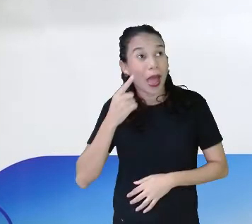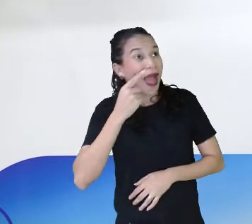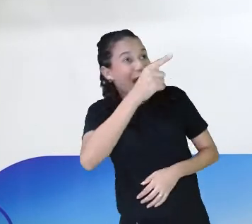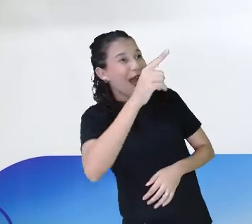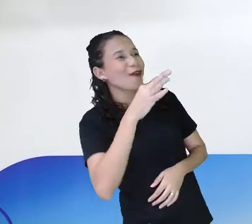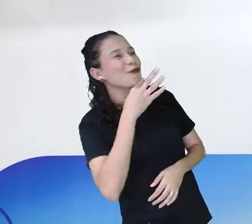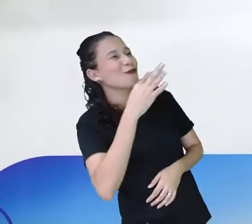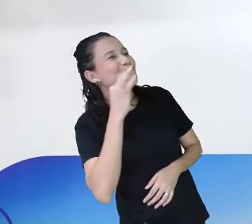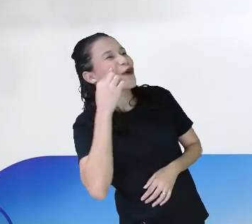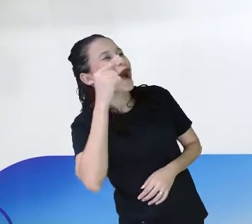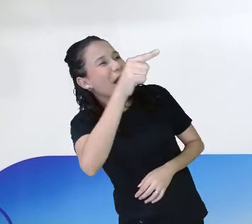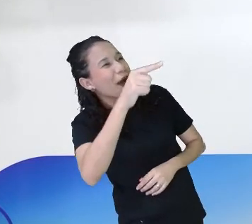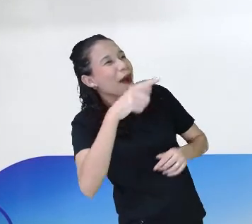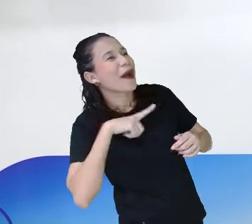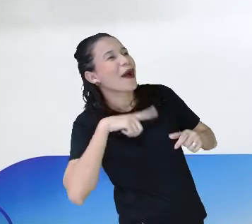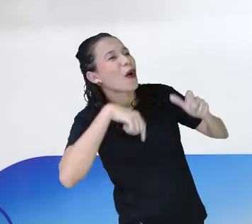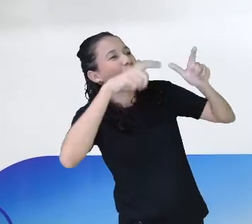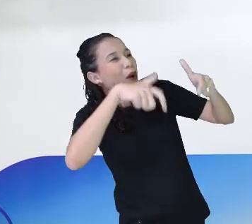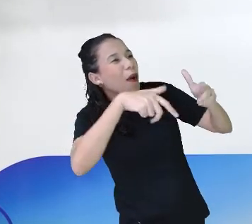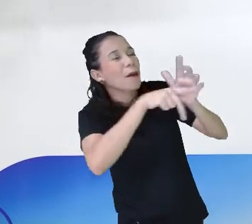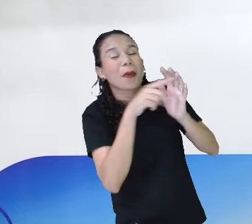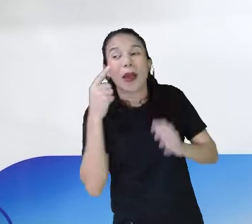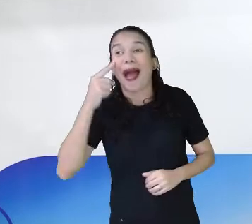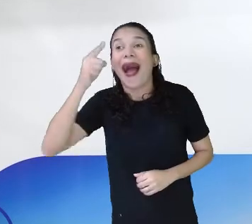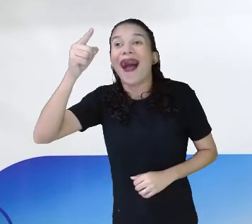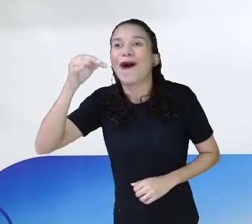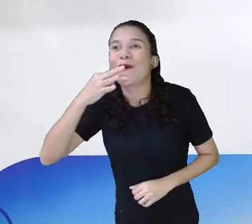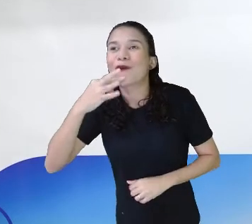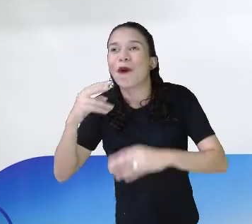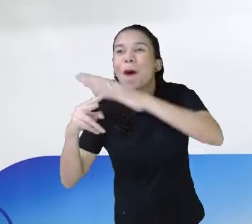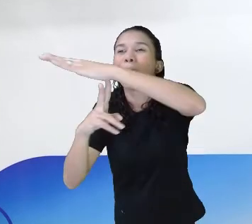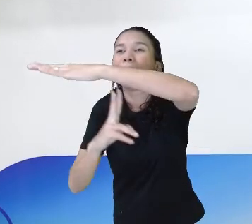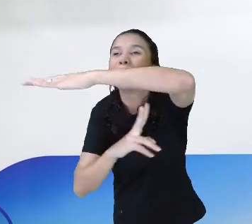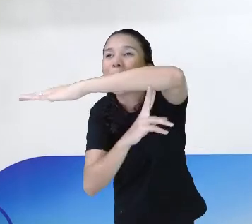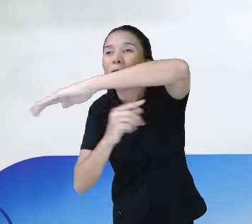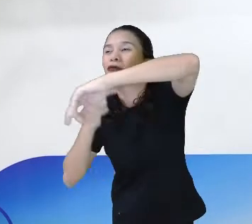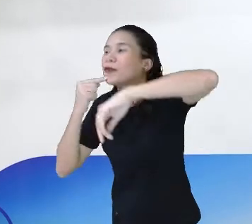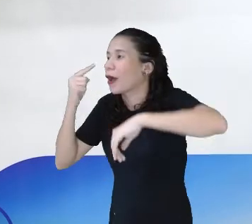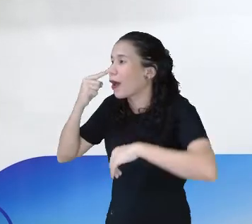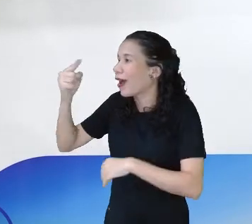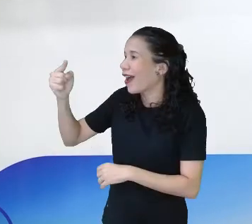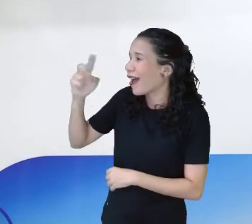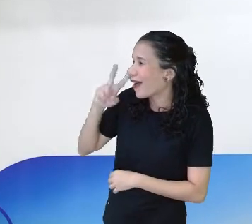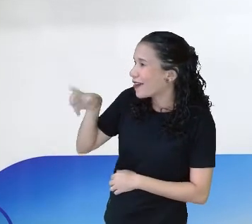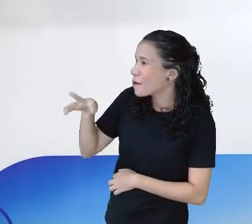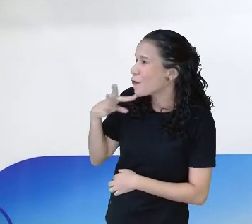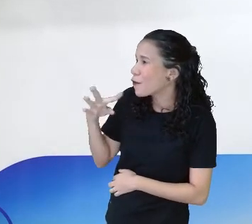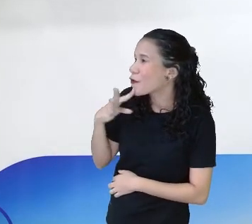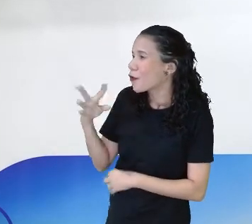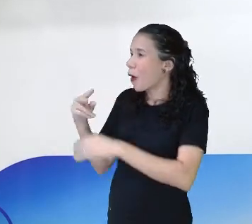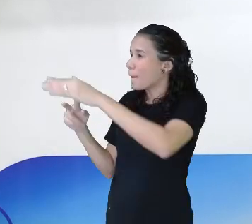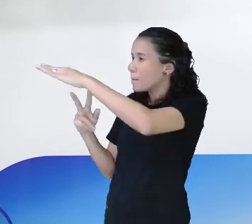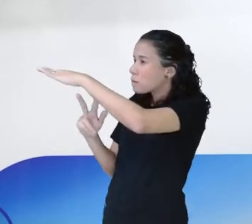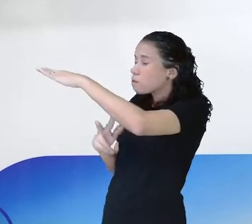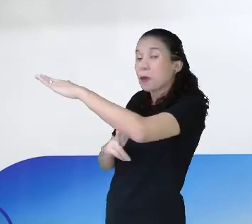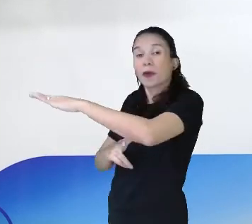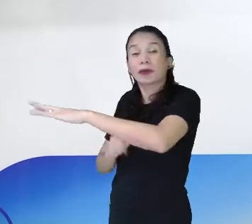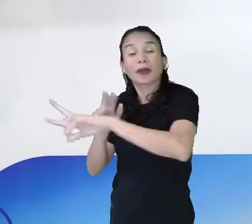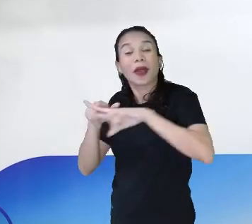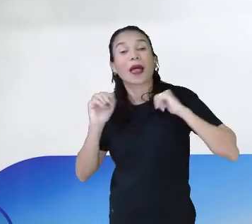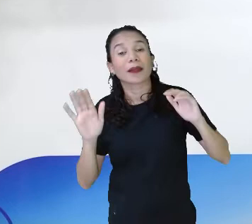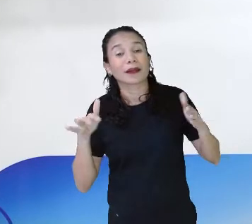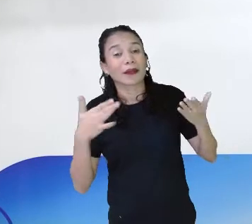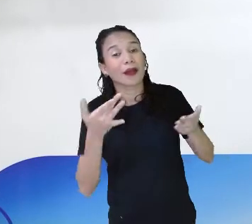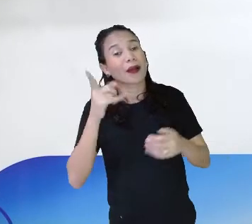Eu conheço, esse aqui é o Palácio do Governo. Essa é a ponte Buarque de Macedo, essa é a ponte Duarte Coelho. Então,